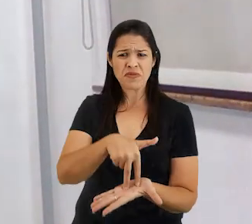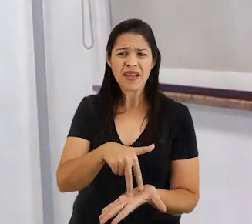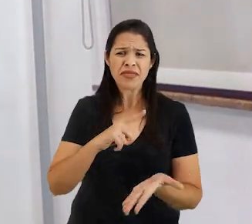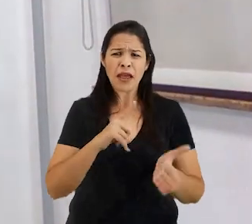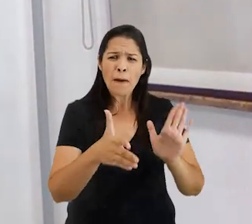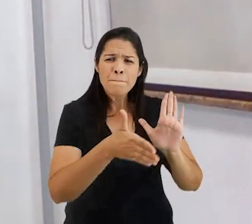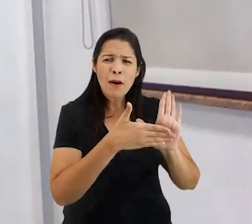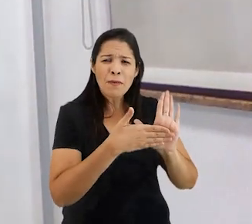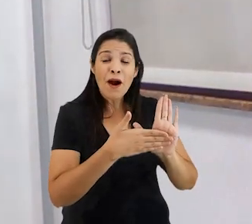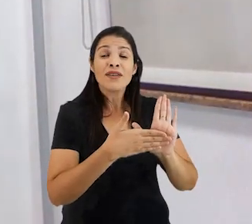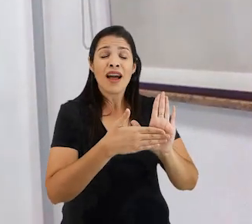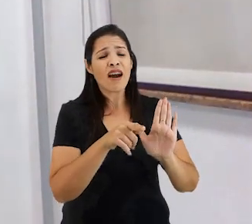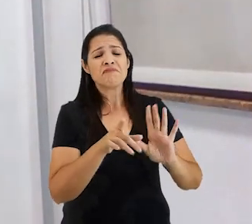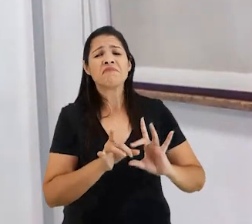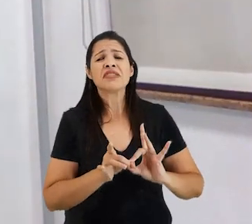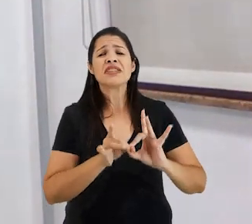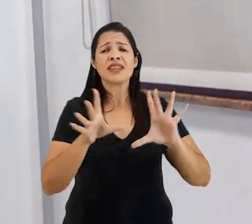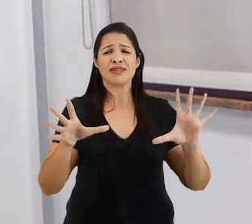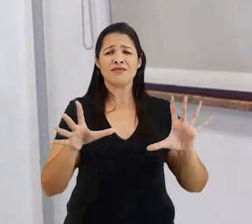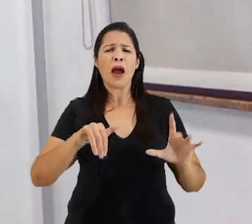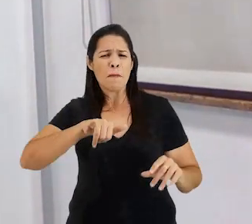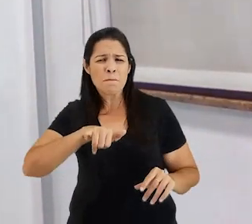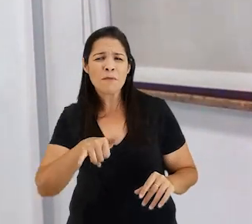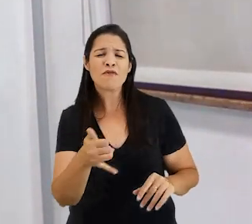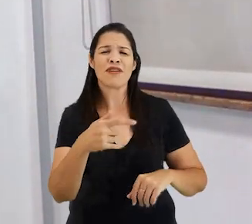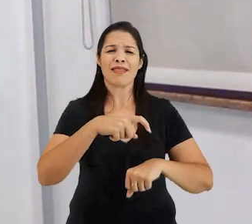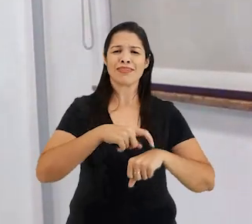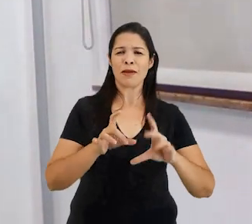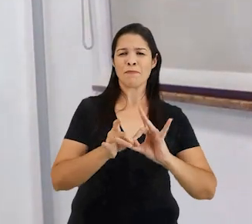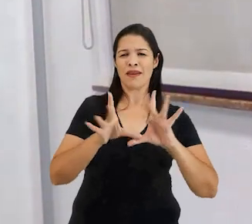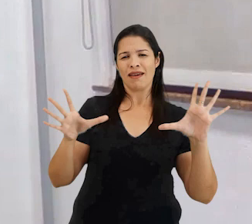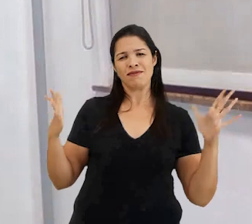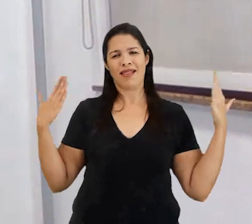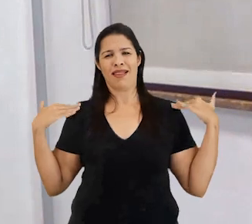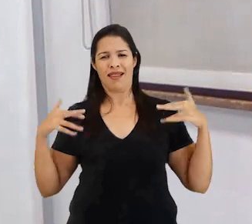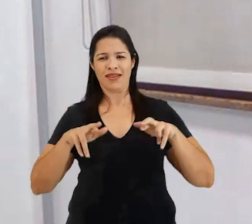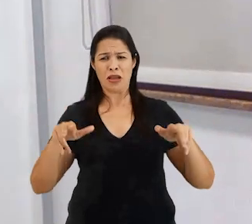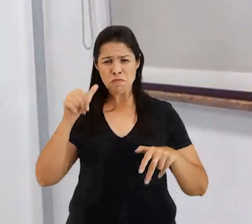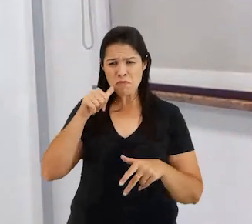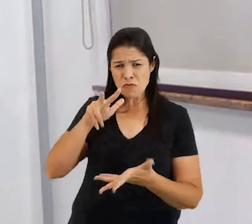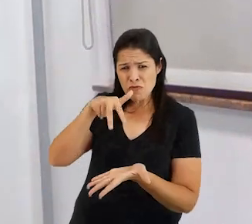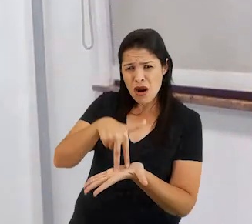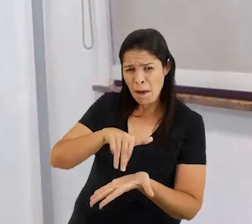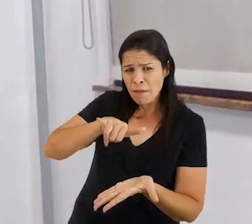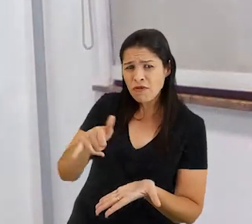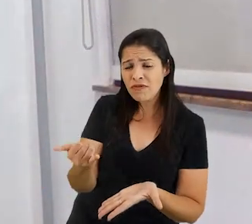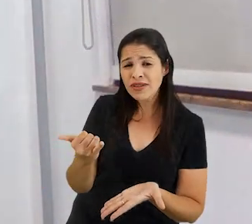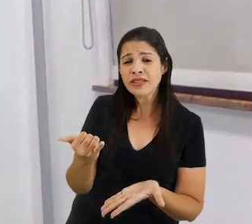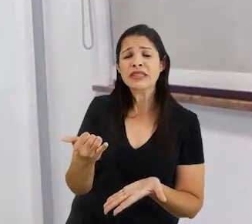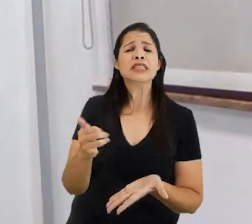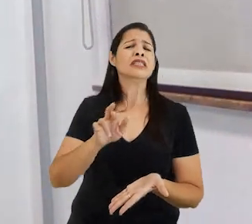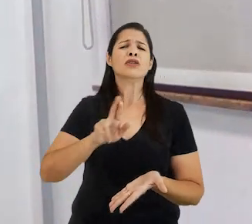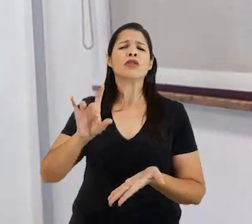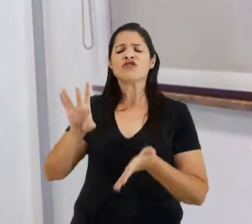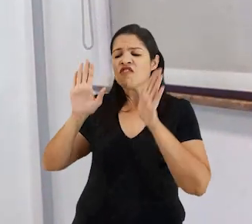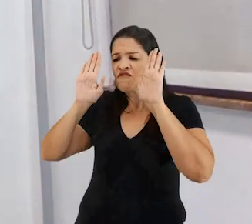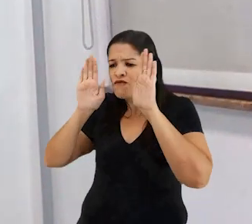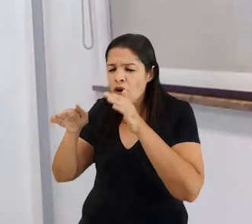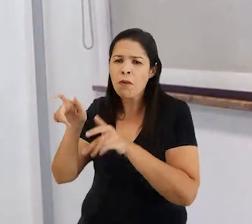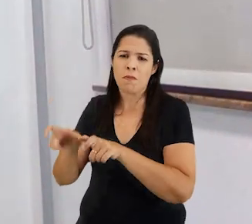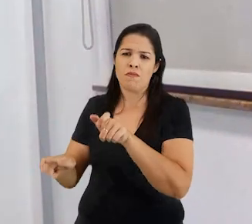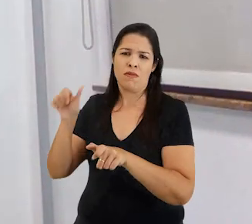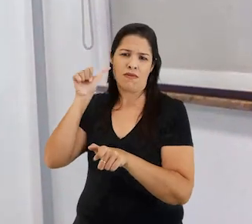de aproveitar o tempo livre. Não trata-se de pensar o lazer para as pessoas negras, mas de oportunizar o